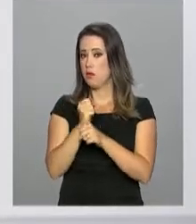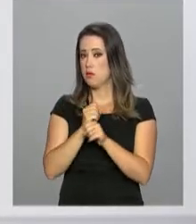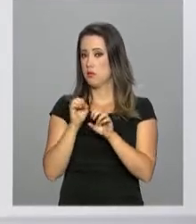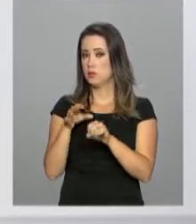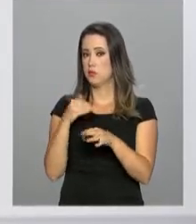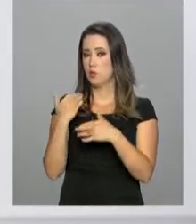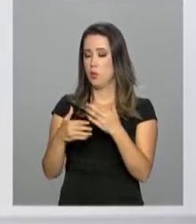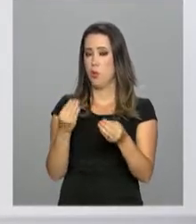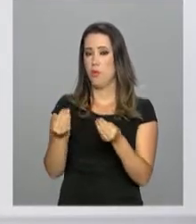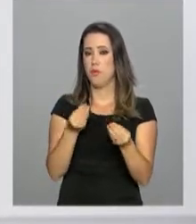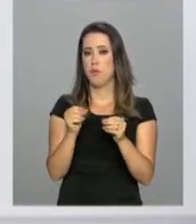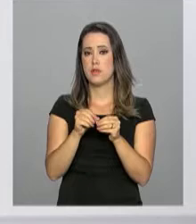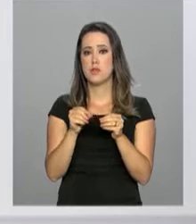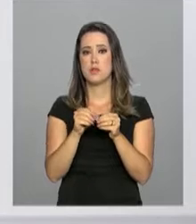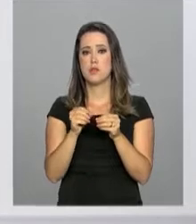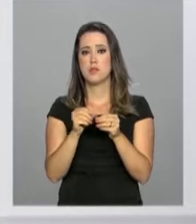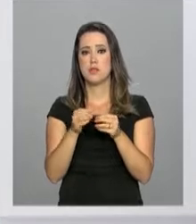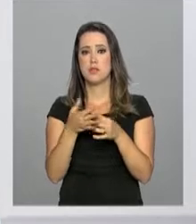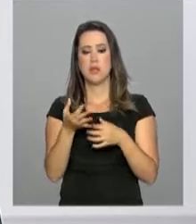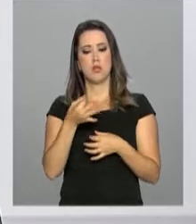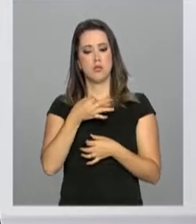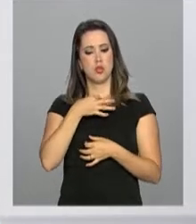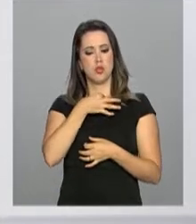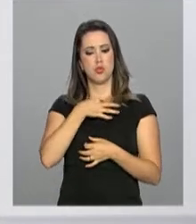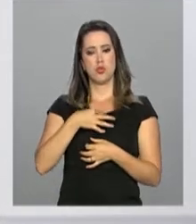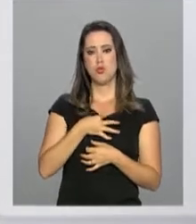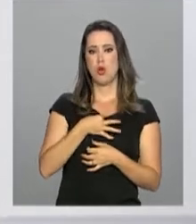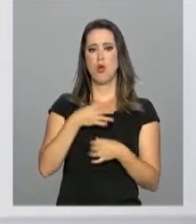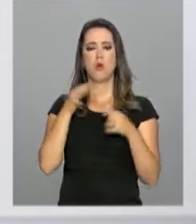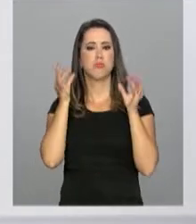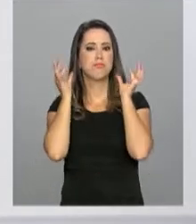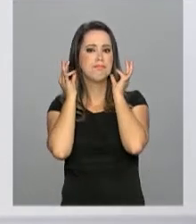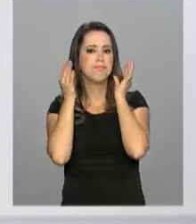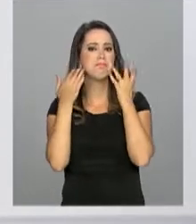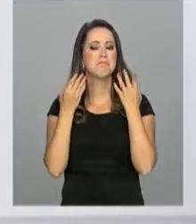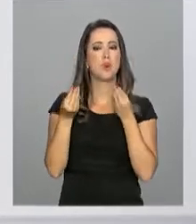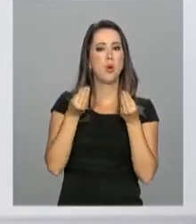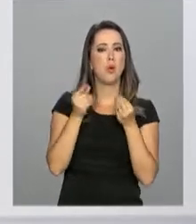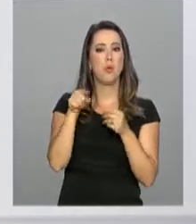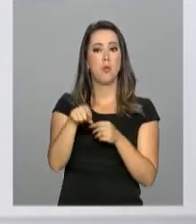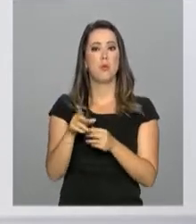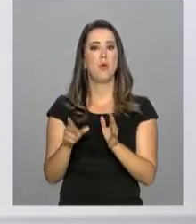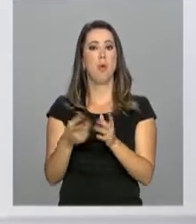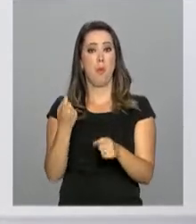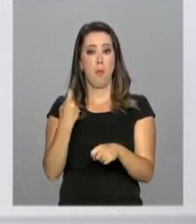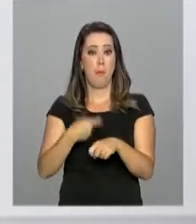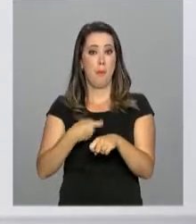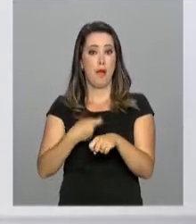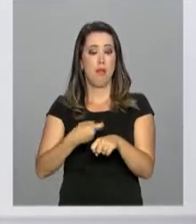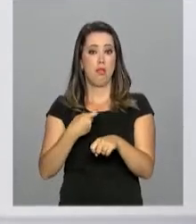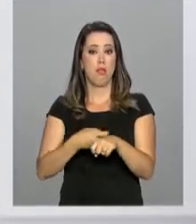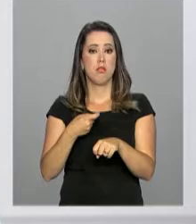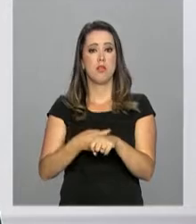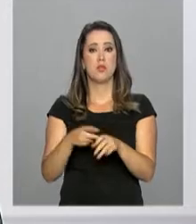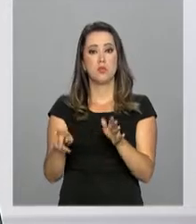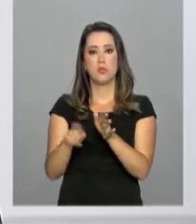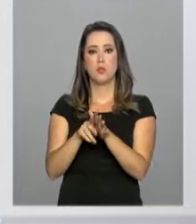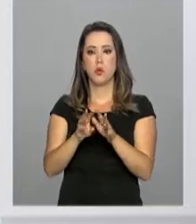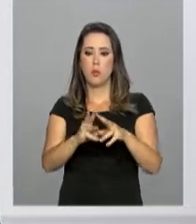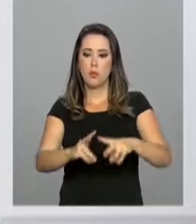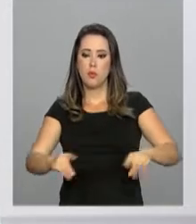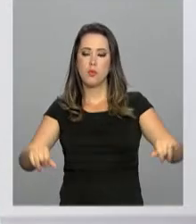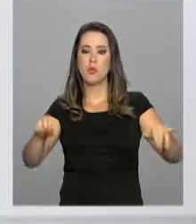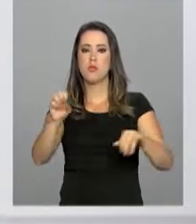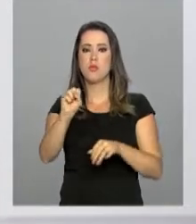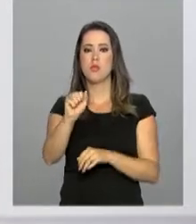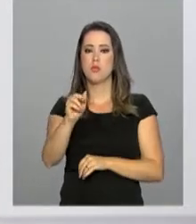produção de joias no país africano. Com pedras do deserto do Saara, algo inédito no mundo, as joias também melhoraram a